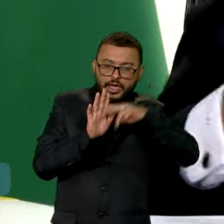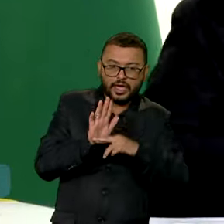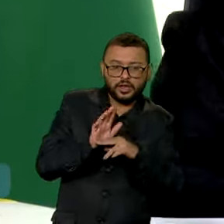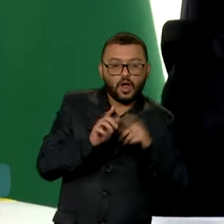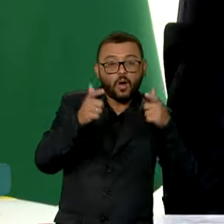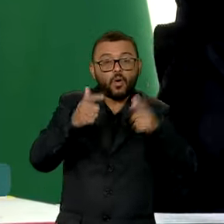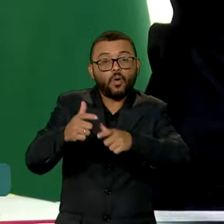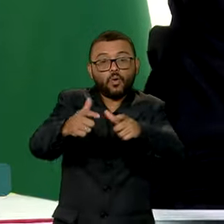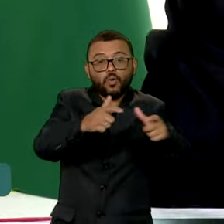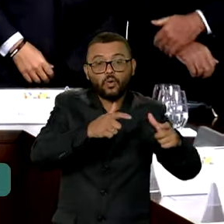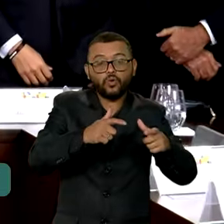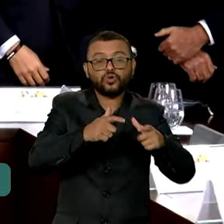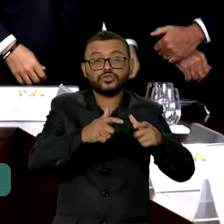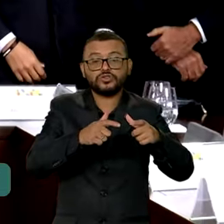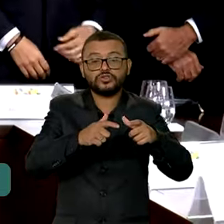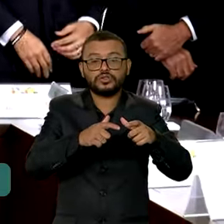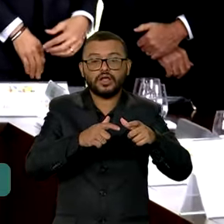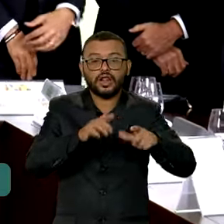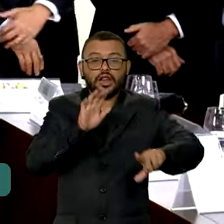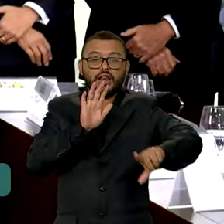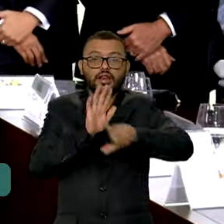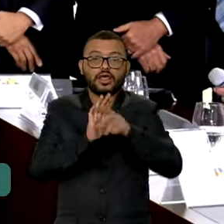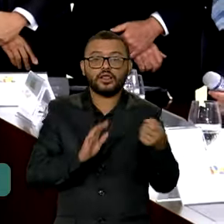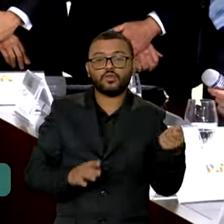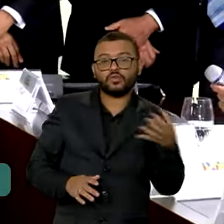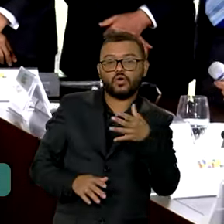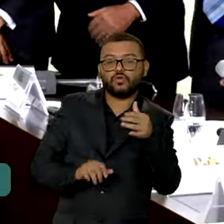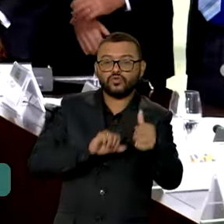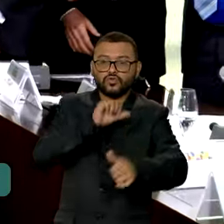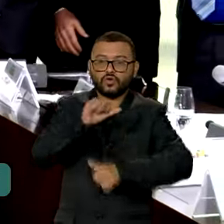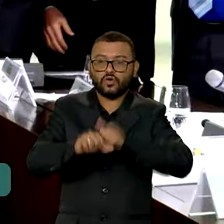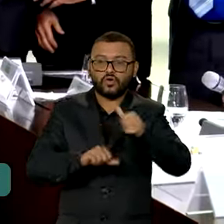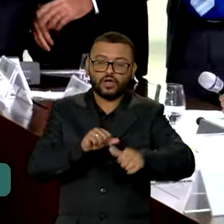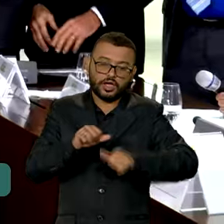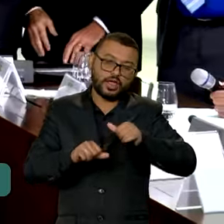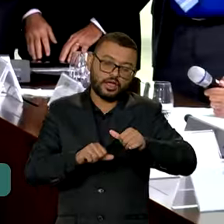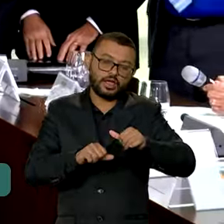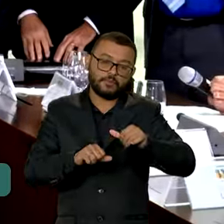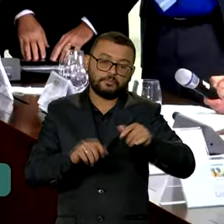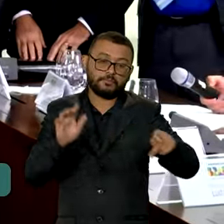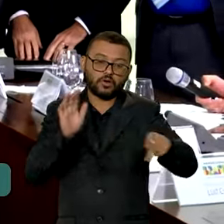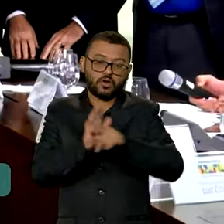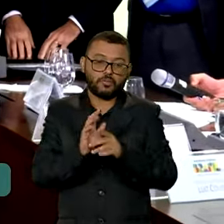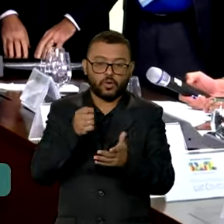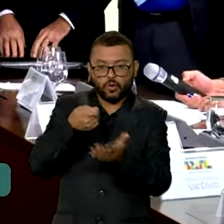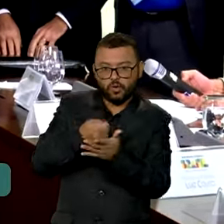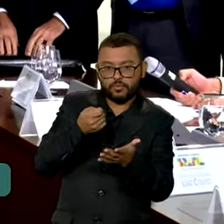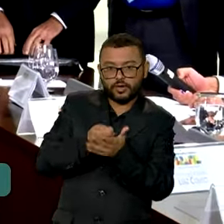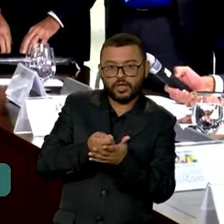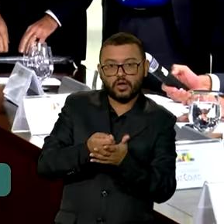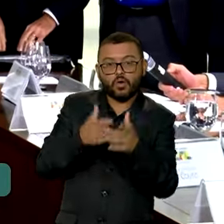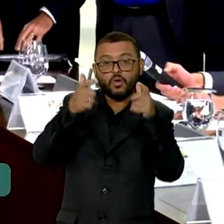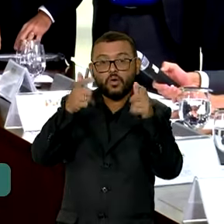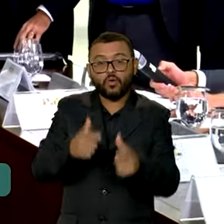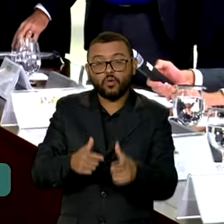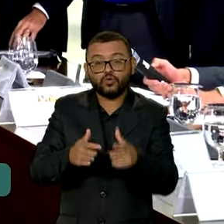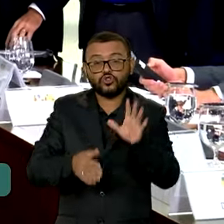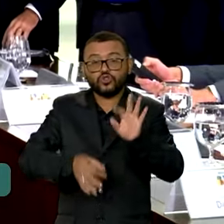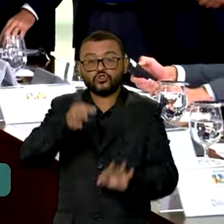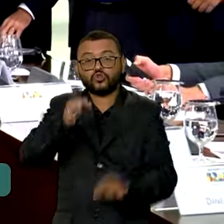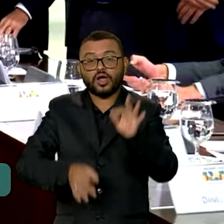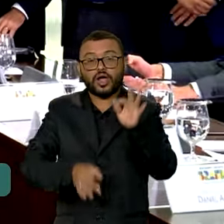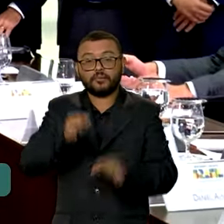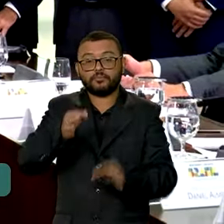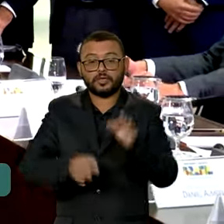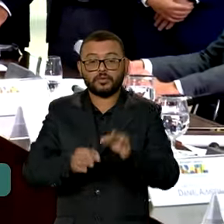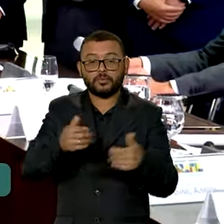julgamento em processos civis. A nova legislação altera o Código Civil e torna obrigatória a relação do local de julgamento